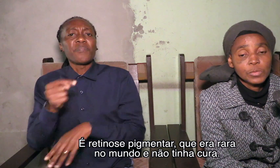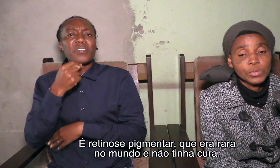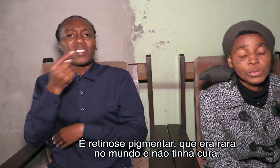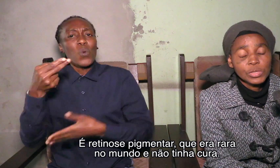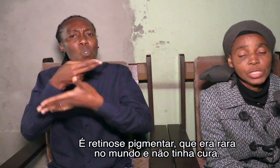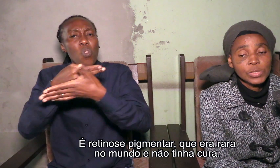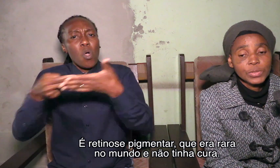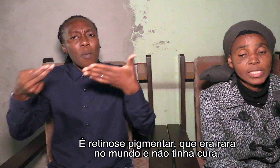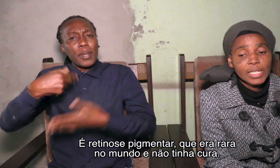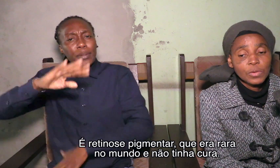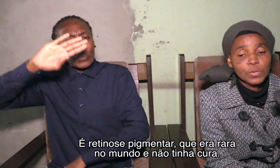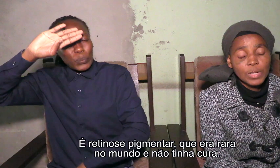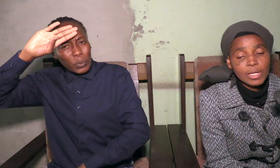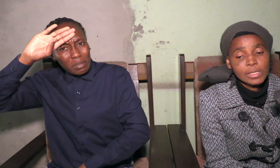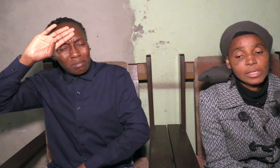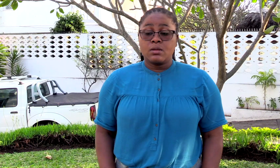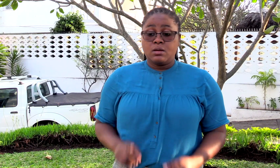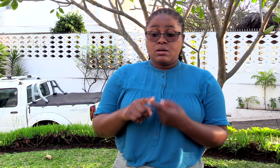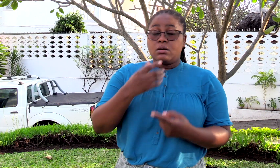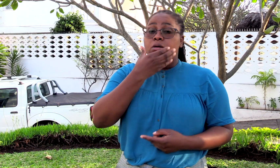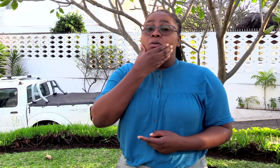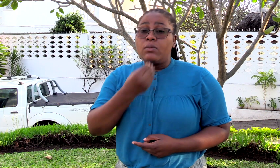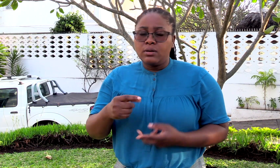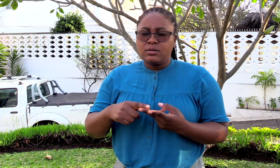rara no mundo e que não tinha cura.